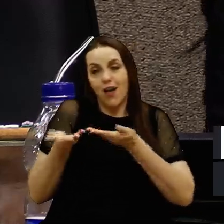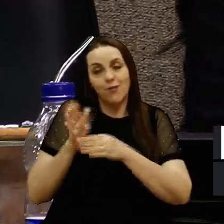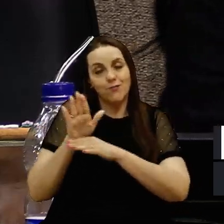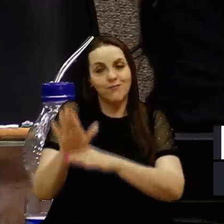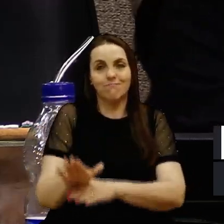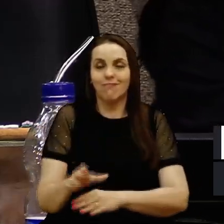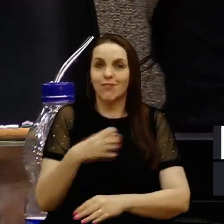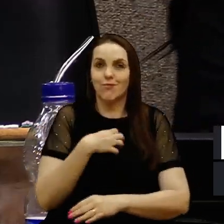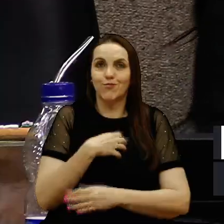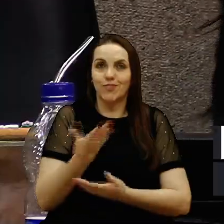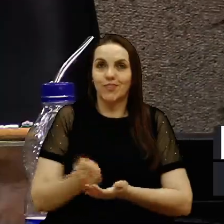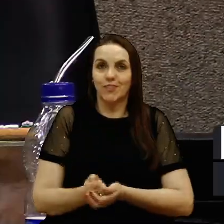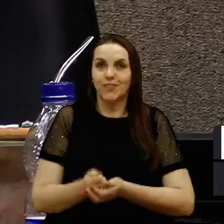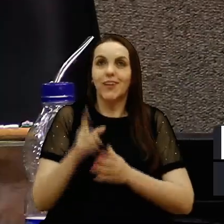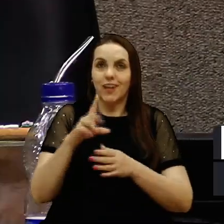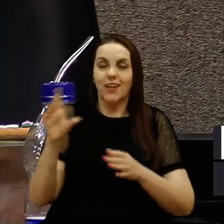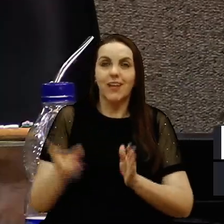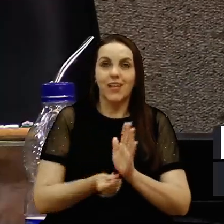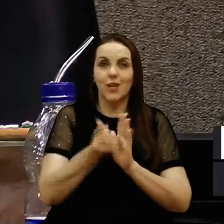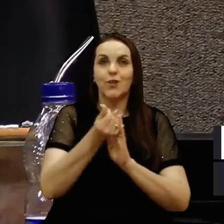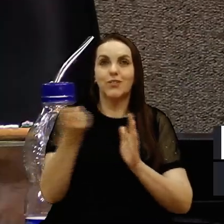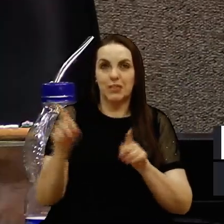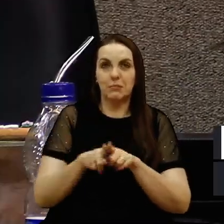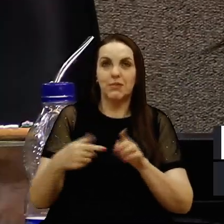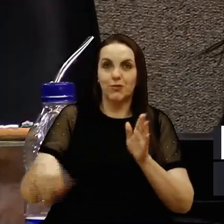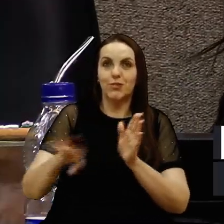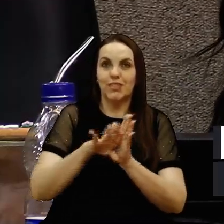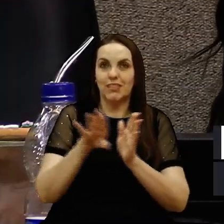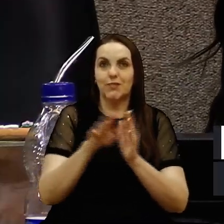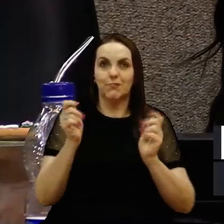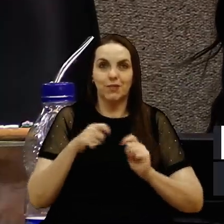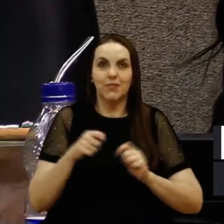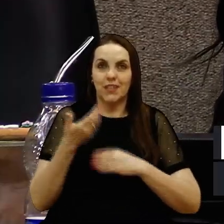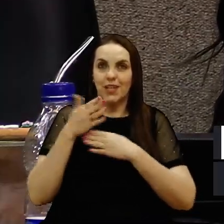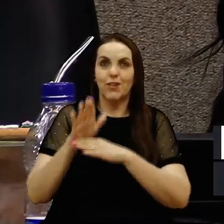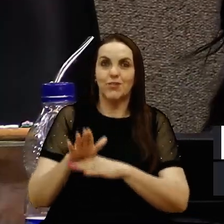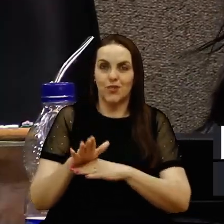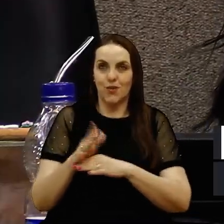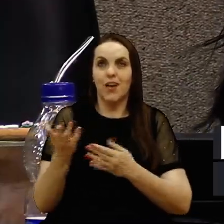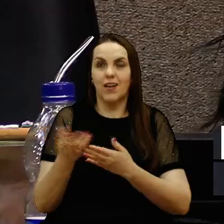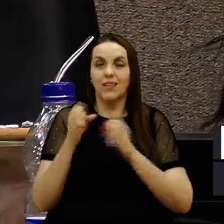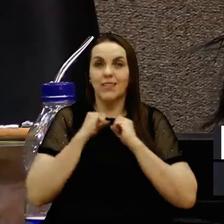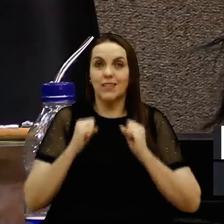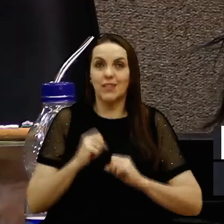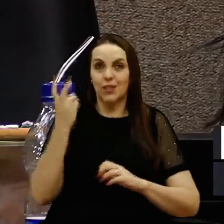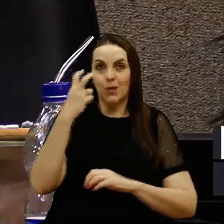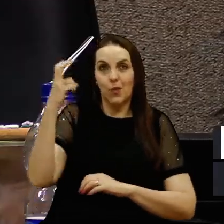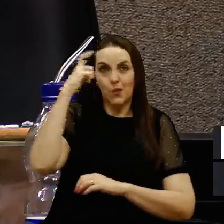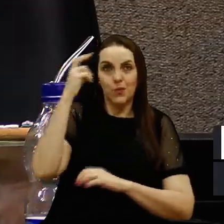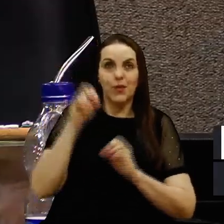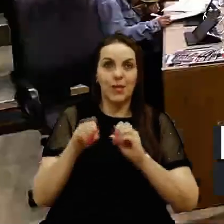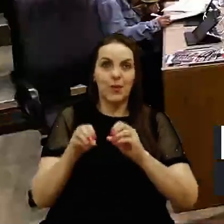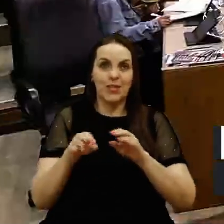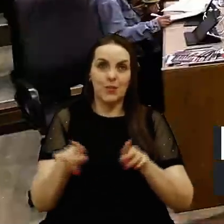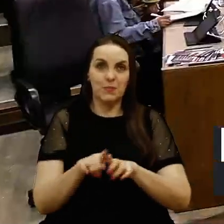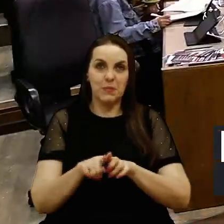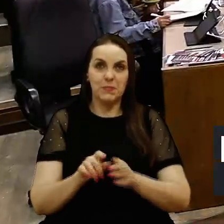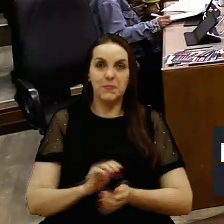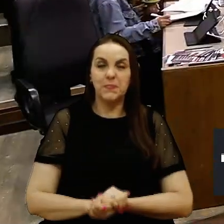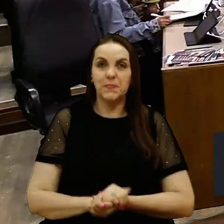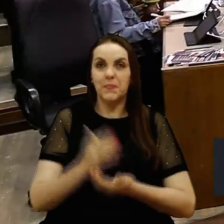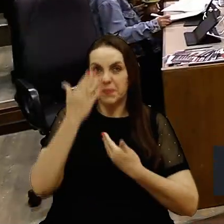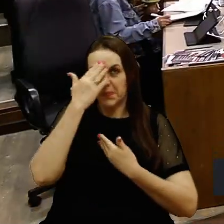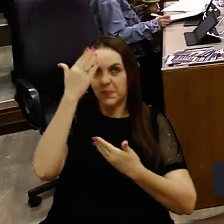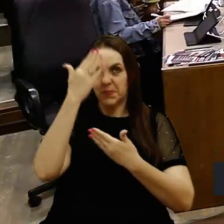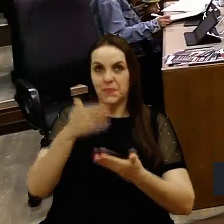então esse recurso já está chegando também para poder ajudar a Secretaria Municipal da Cultura e da Educação. Obrigado, seu à